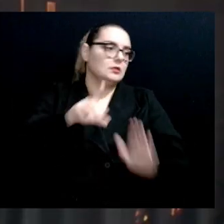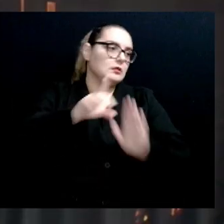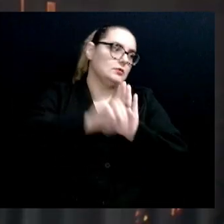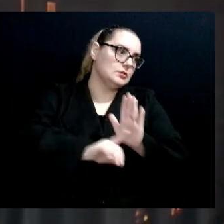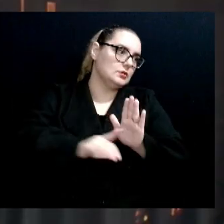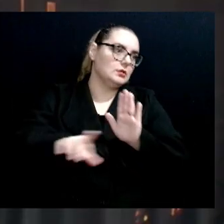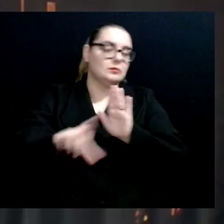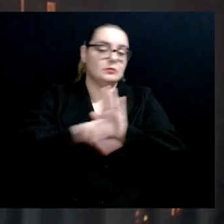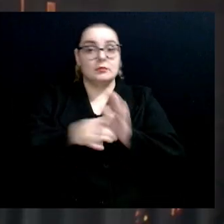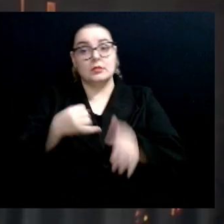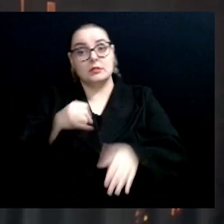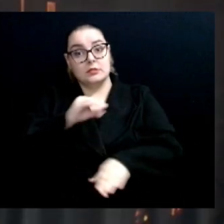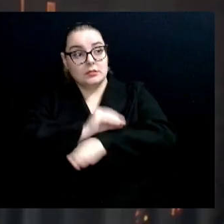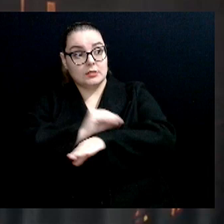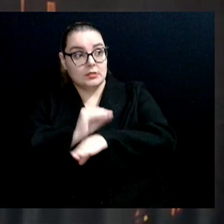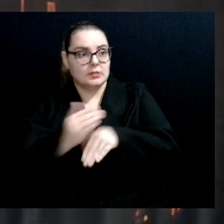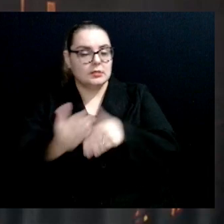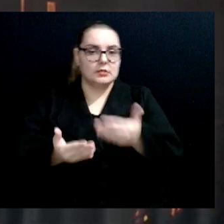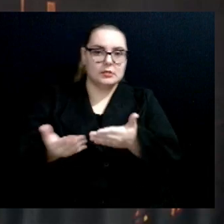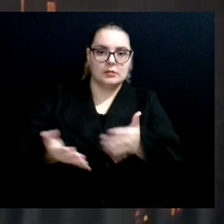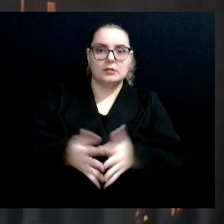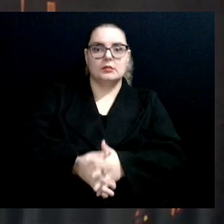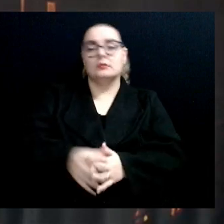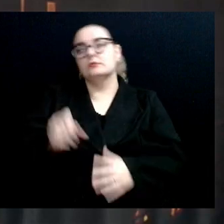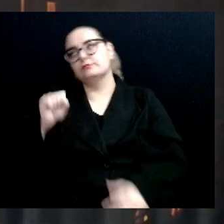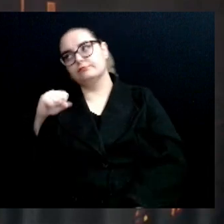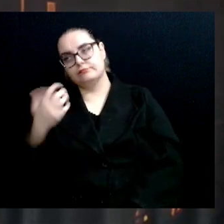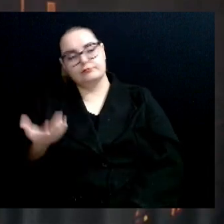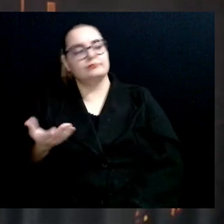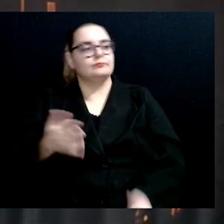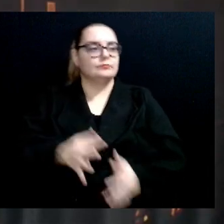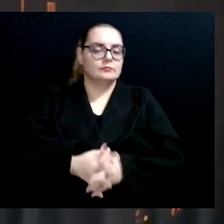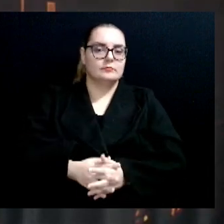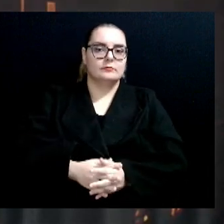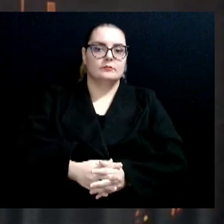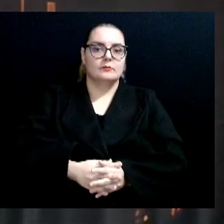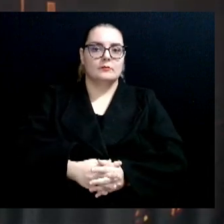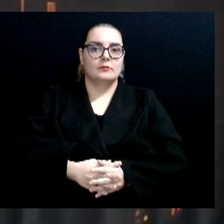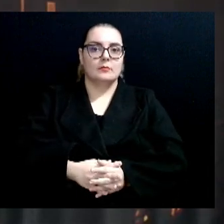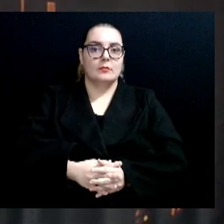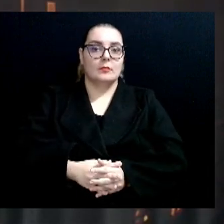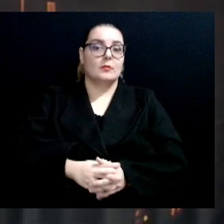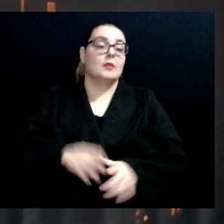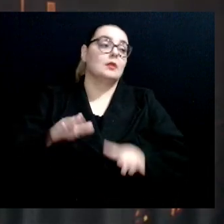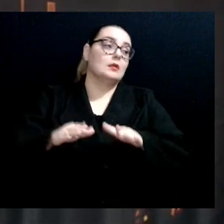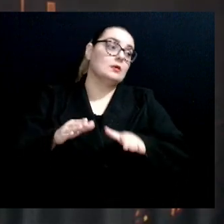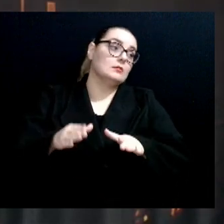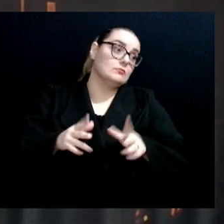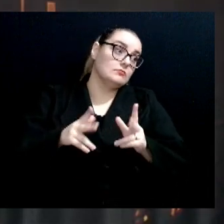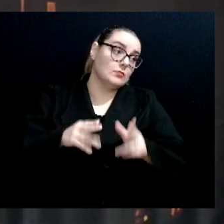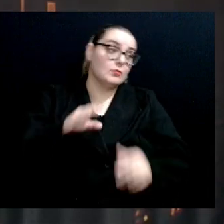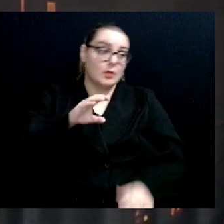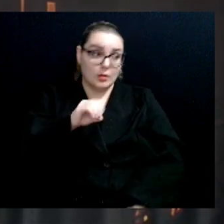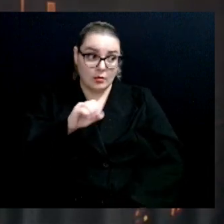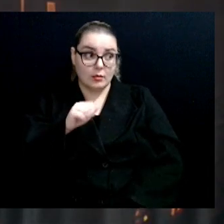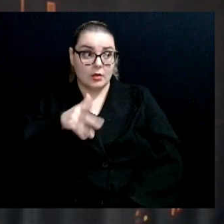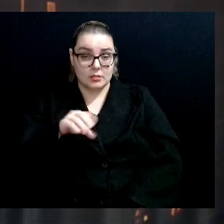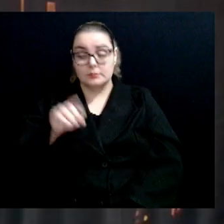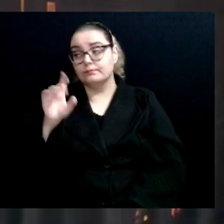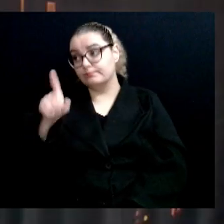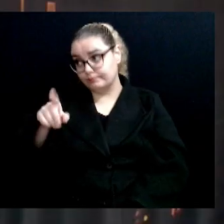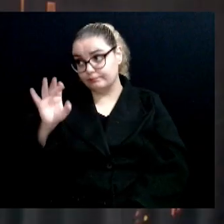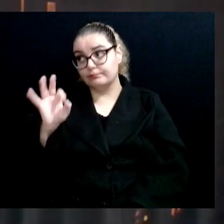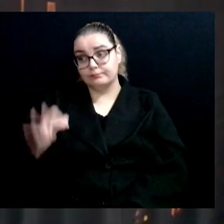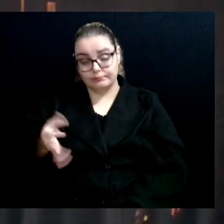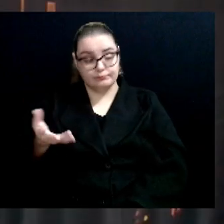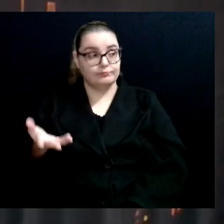se eu ficar aqui, etc., né? Soando às vezes até como uma coação, né? Exato. Muitas vezes.